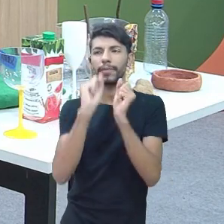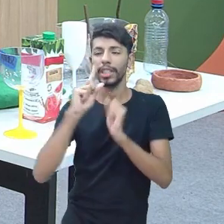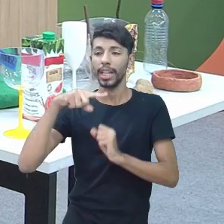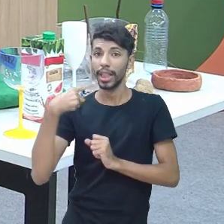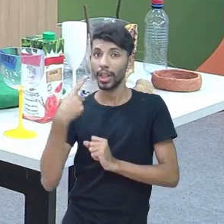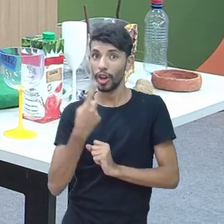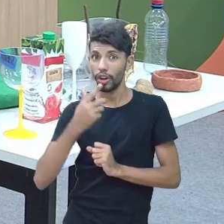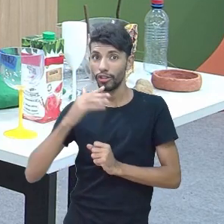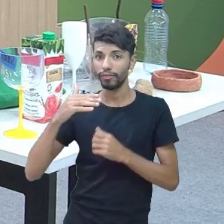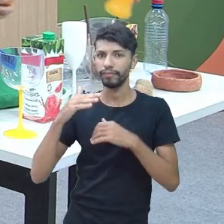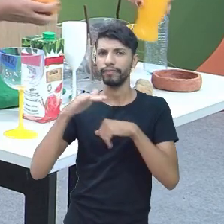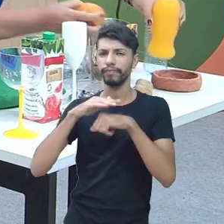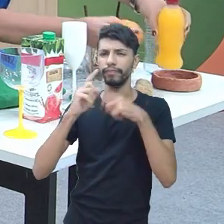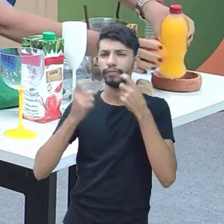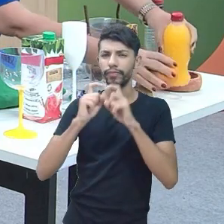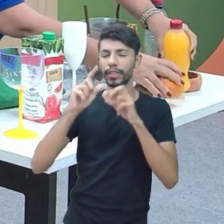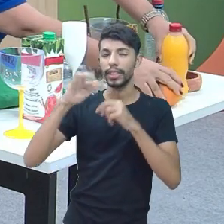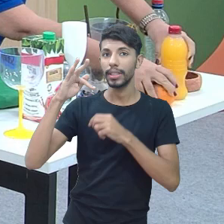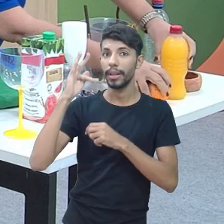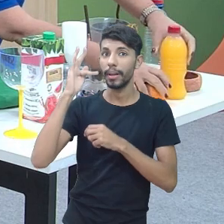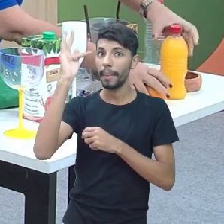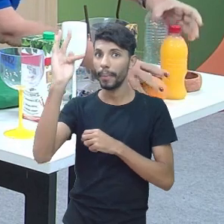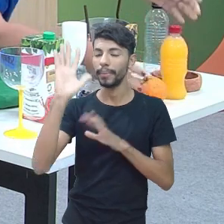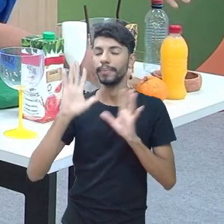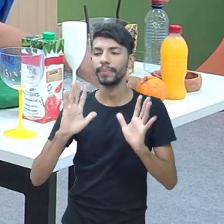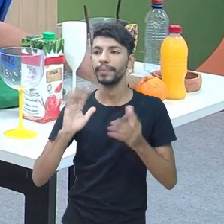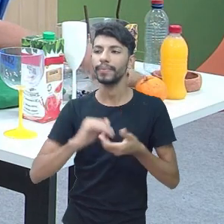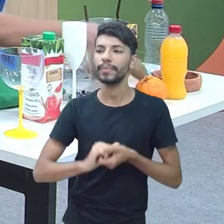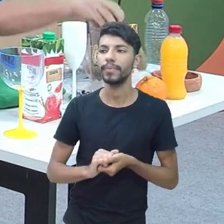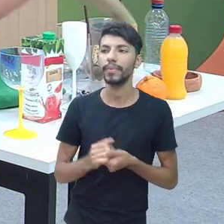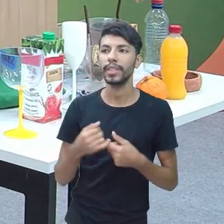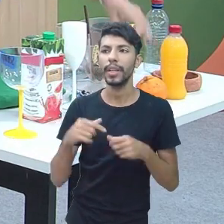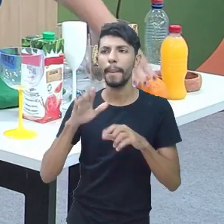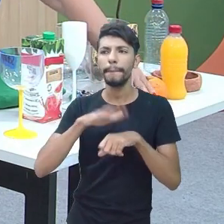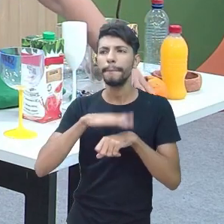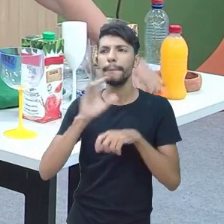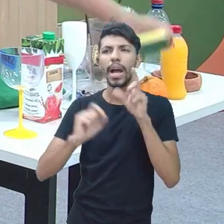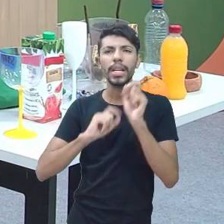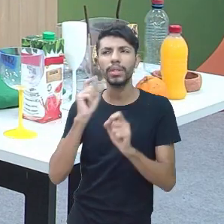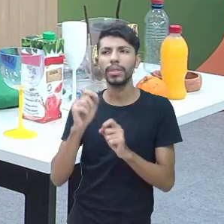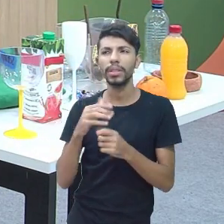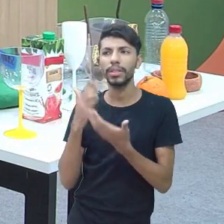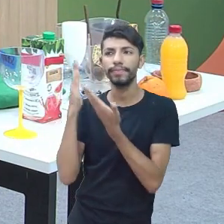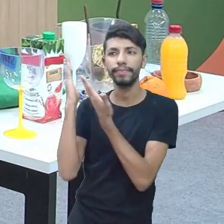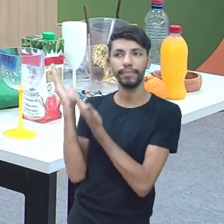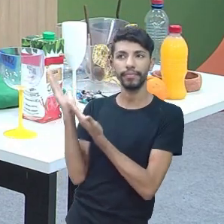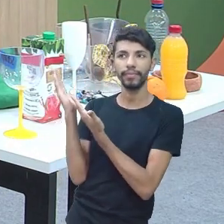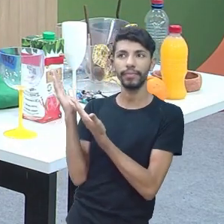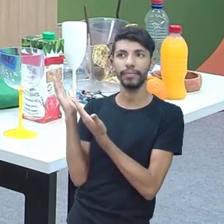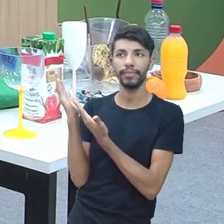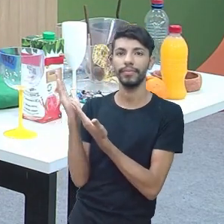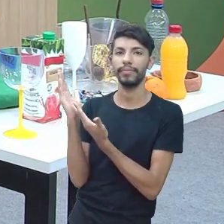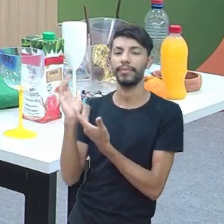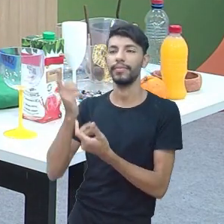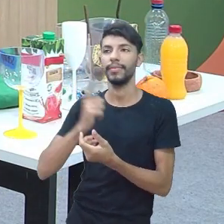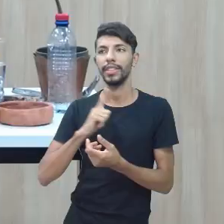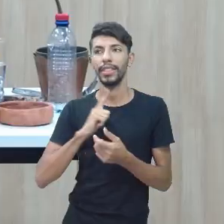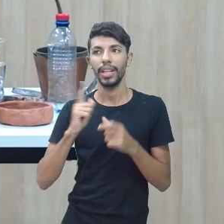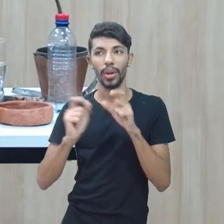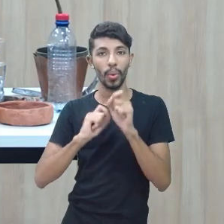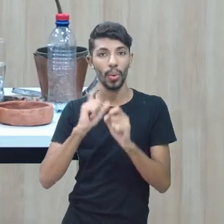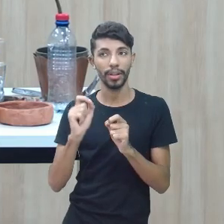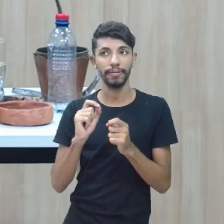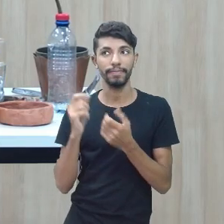ele. Então, aqui seria um. O que é que eu tenho mais para trazer, professora? O que é que a senhora vai mostrar ainda para a gente? A questão